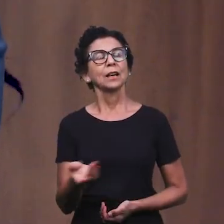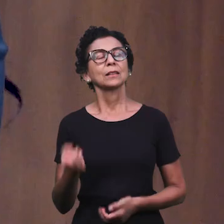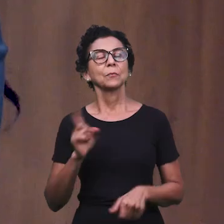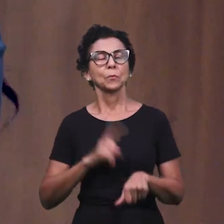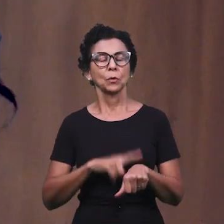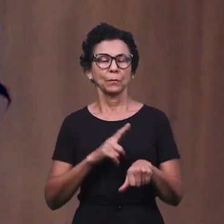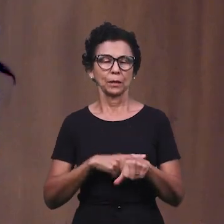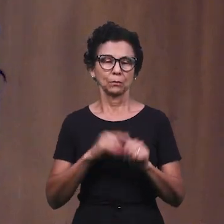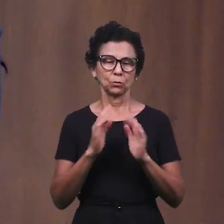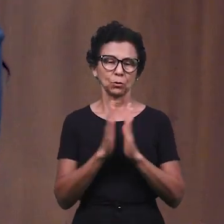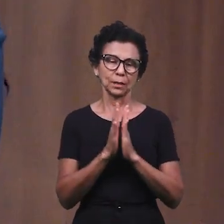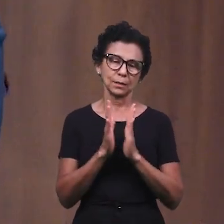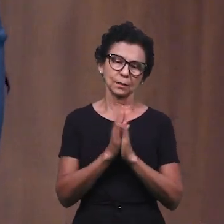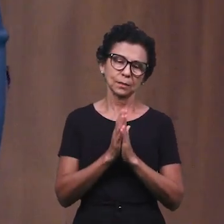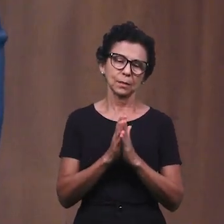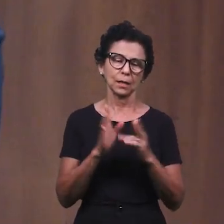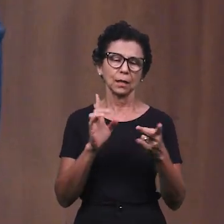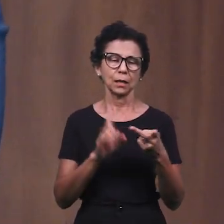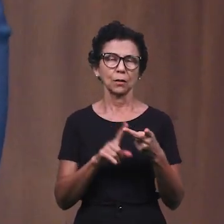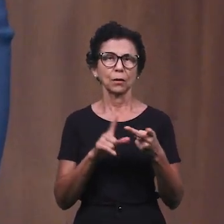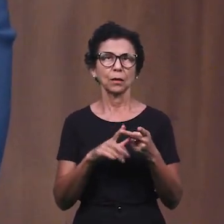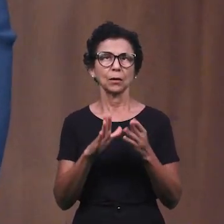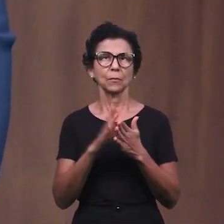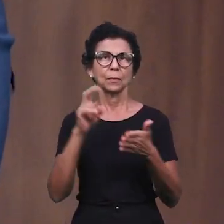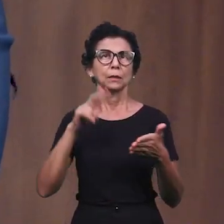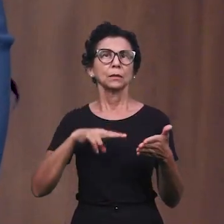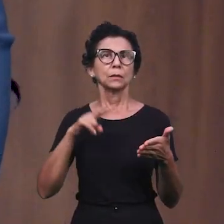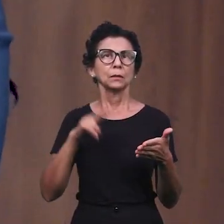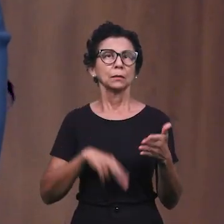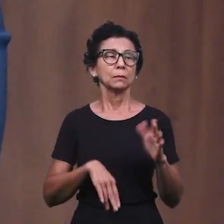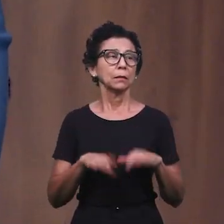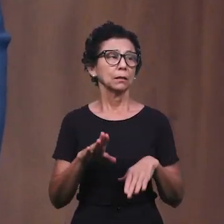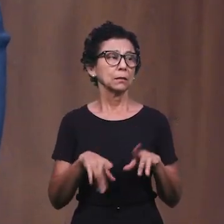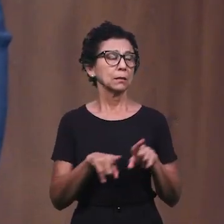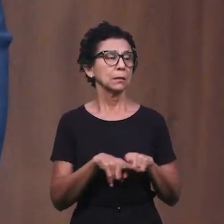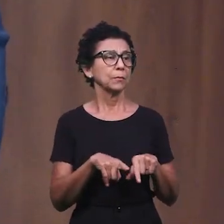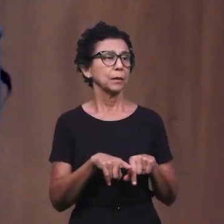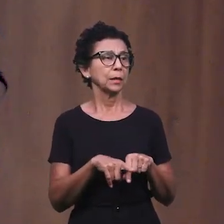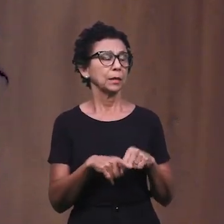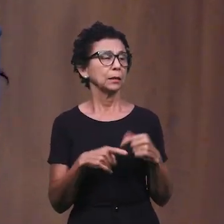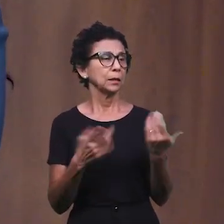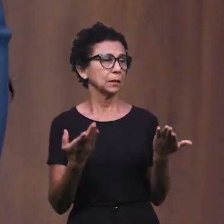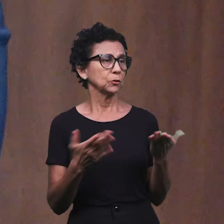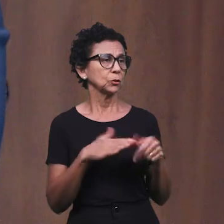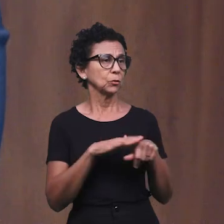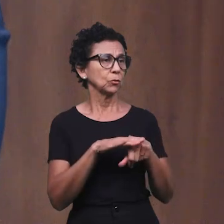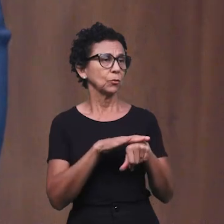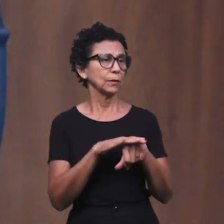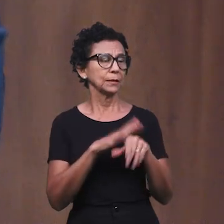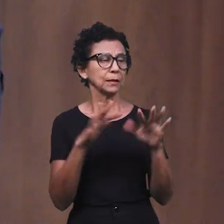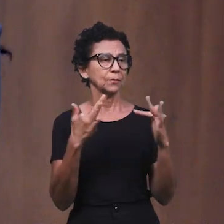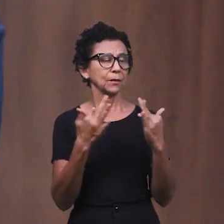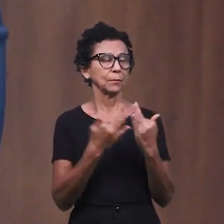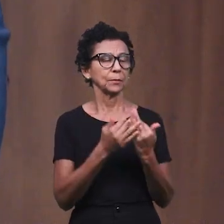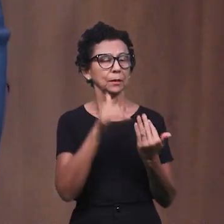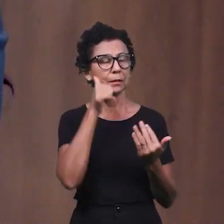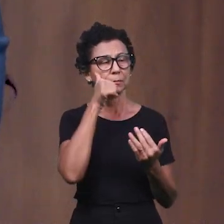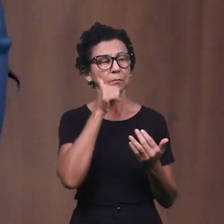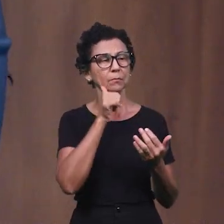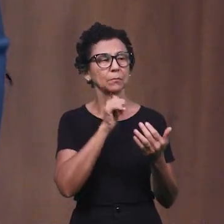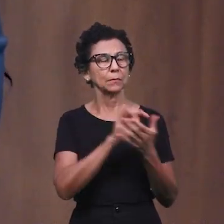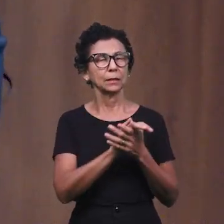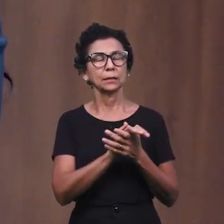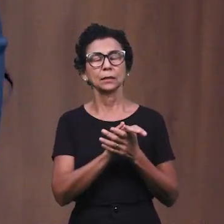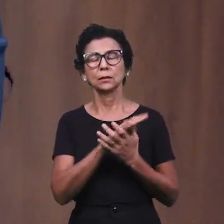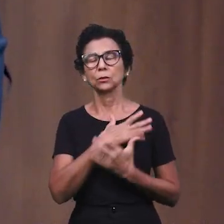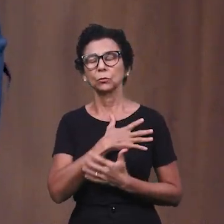de oração, que pode ser o nosso momento de ler a palavra, às vezes até de conversar com a família, né, com a esposa, o esposo,